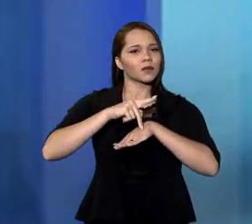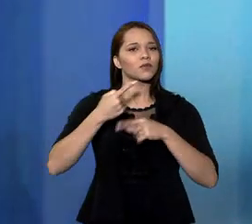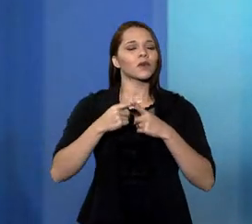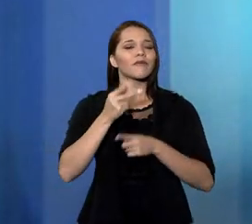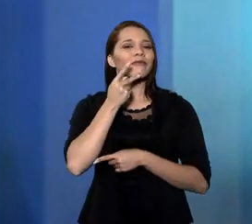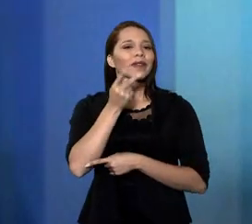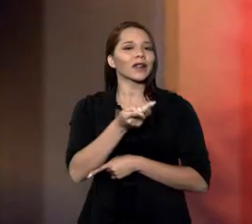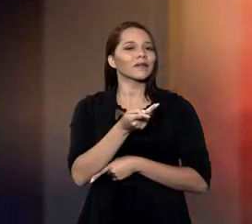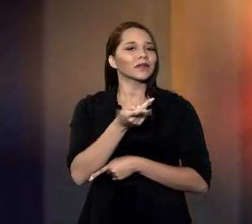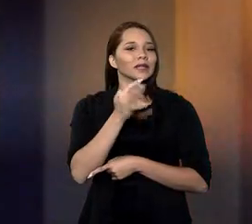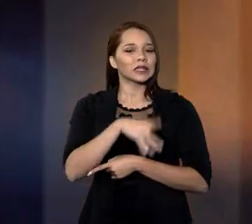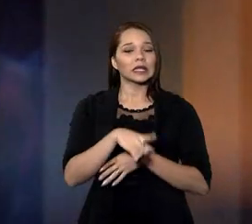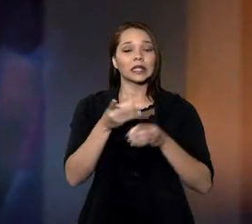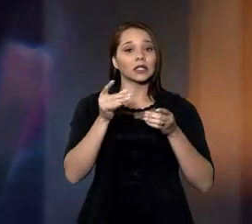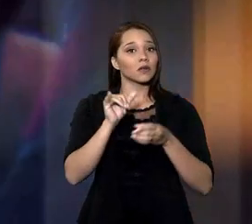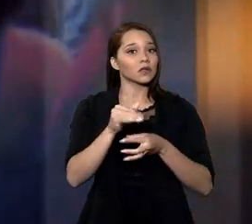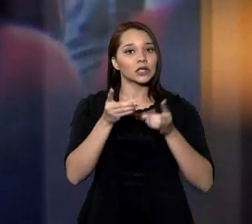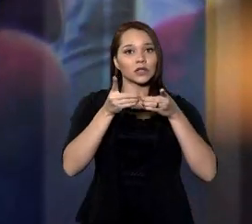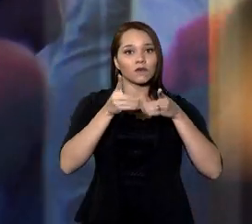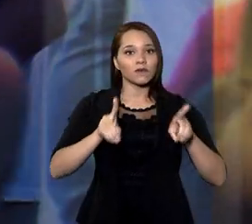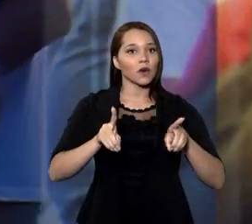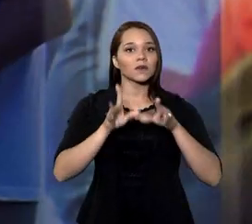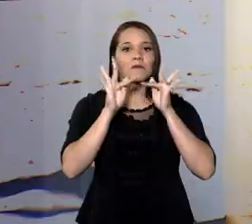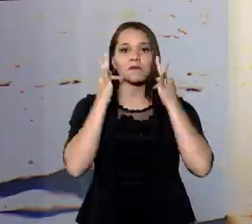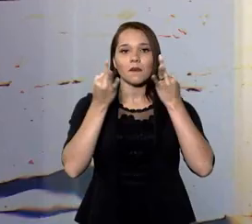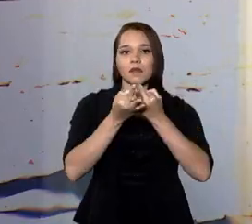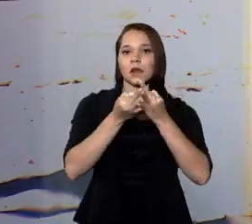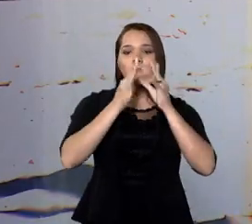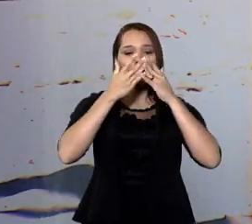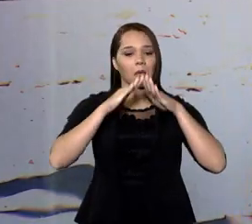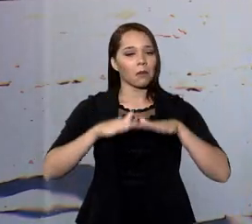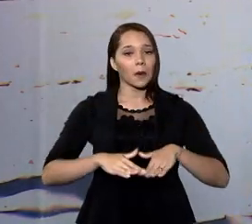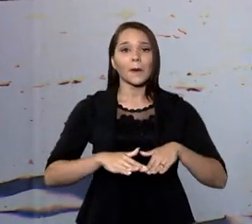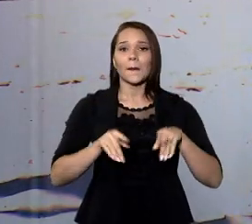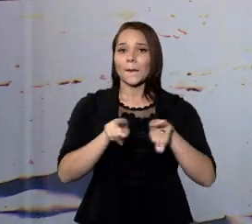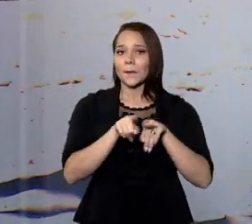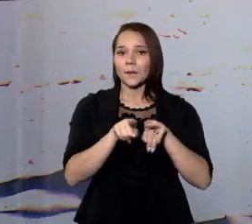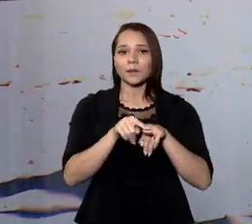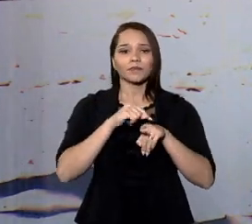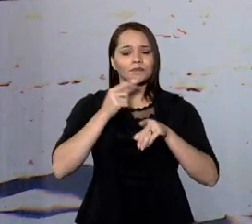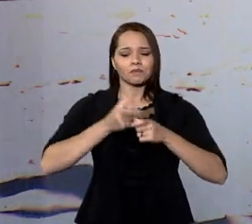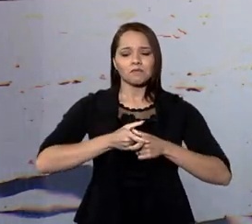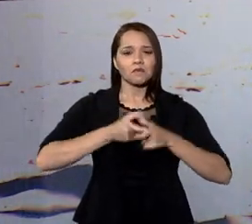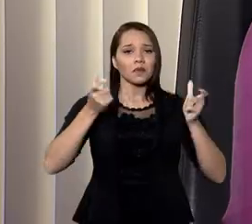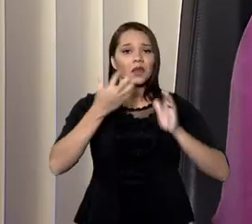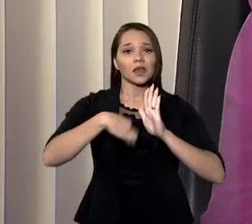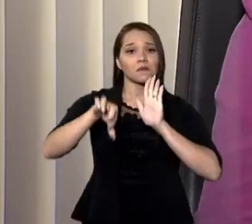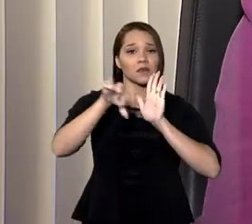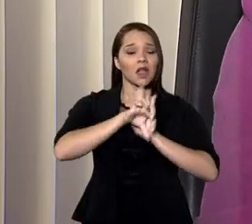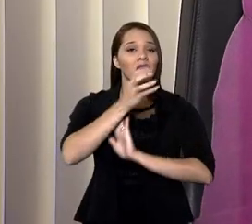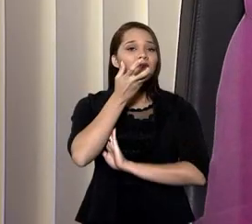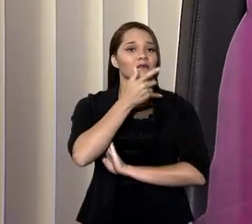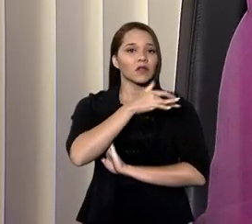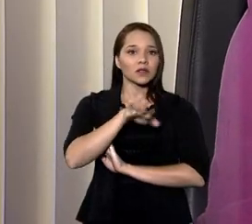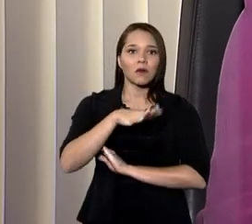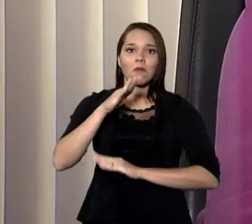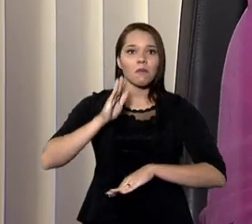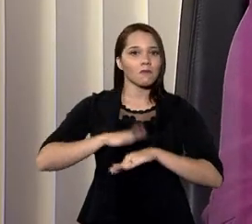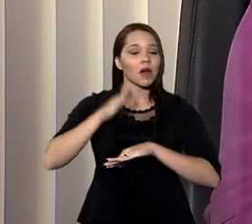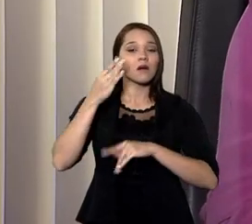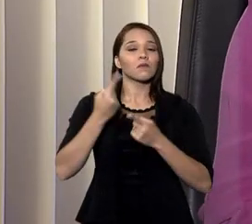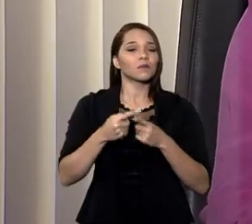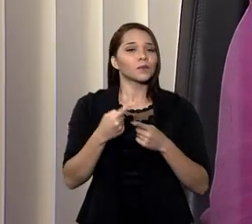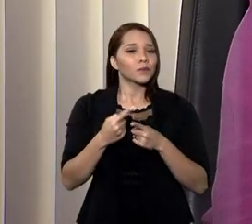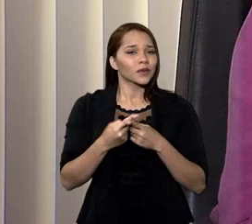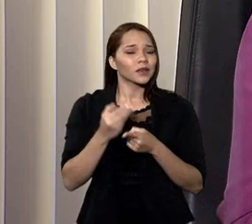falava que com divórcio se destruiriam as famílias aumentar ioaa criminalidade infantil e isso porque porque